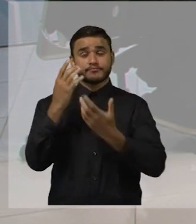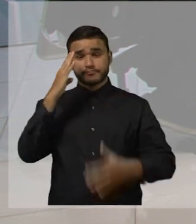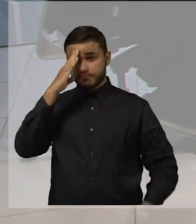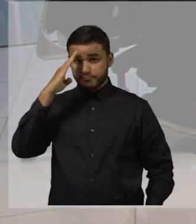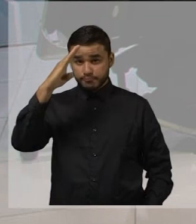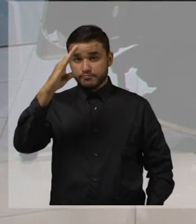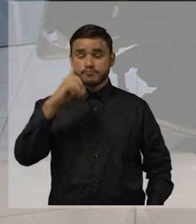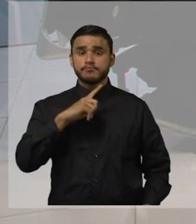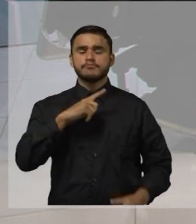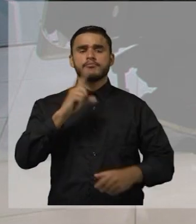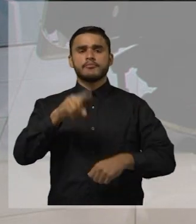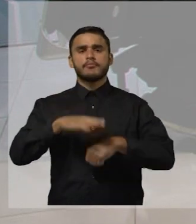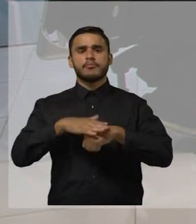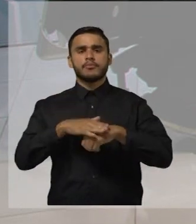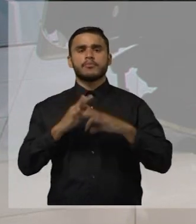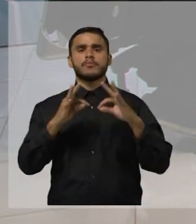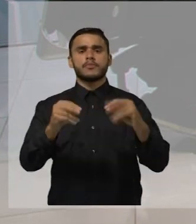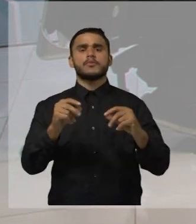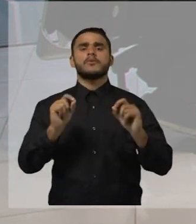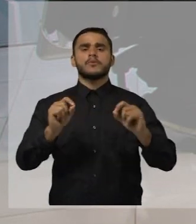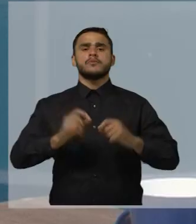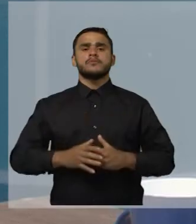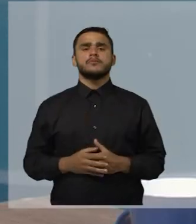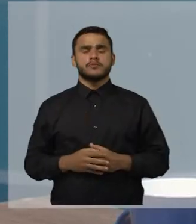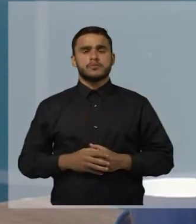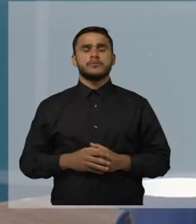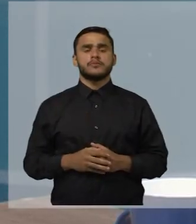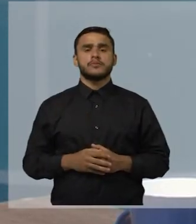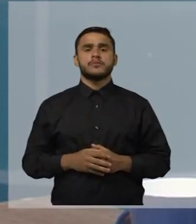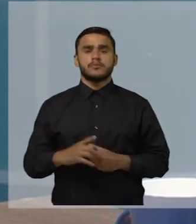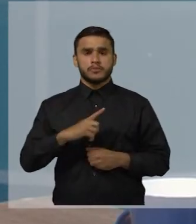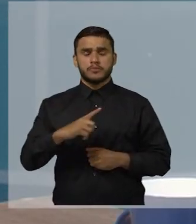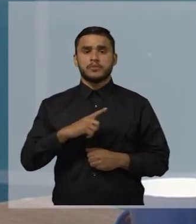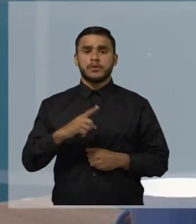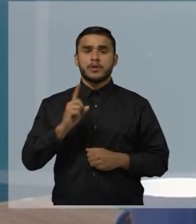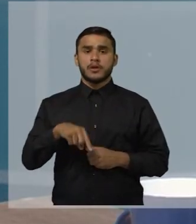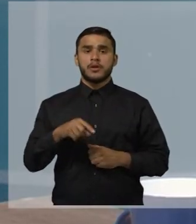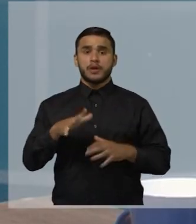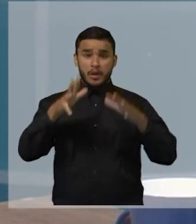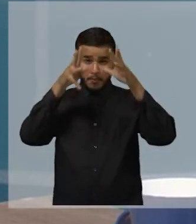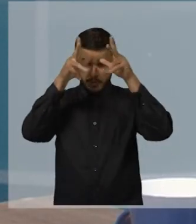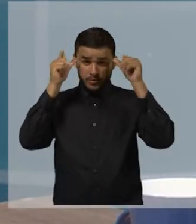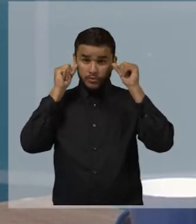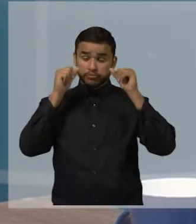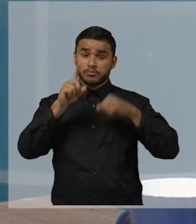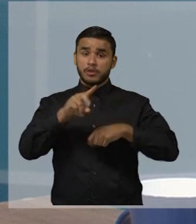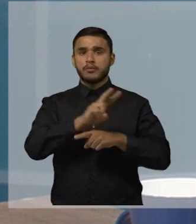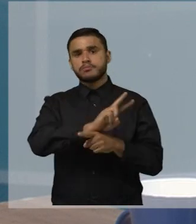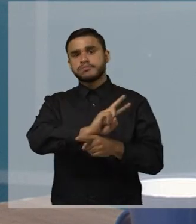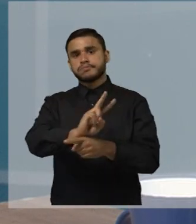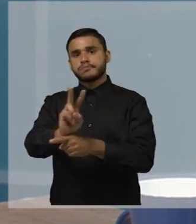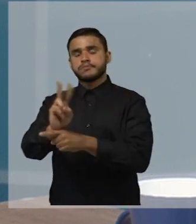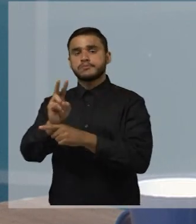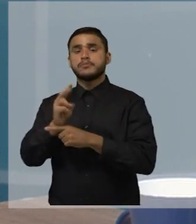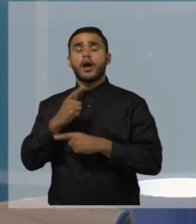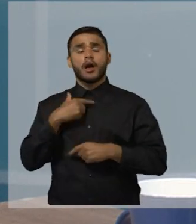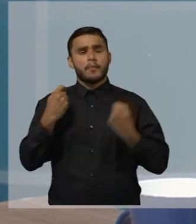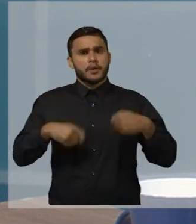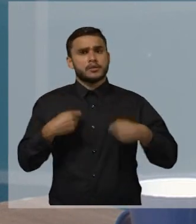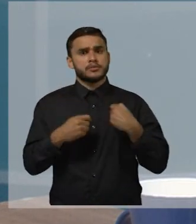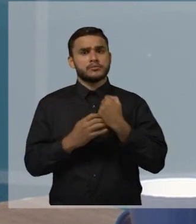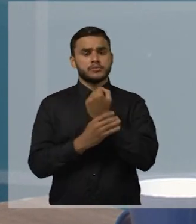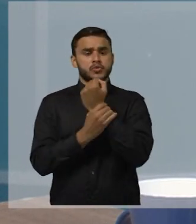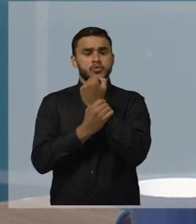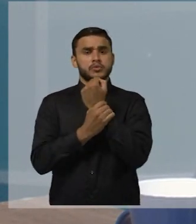militares, que apresentam como subsídio importantíssimo o domínio da